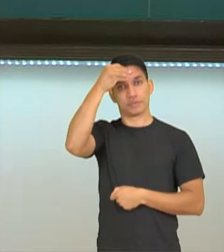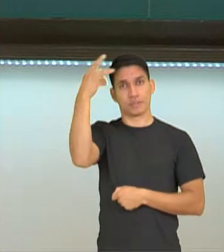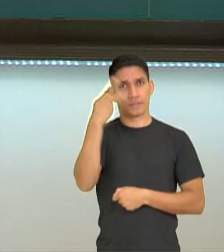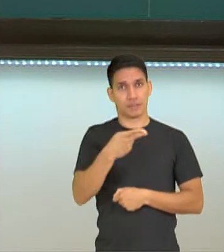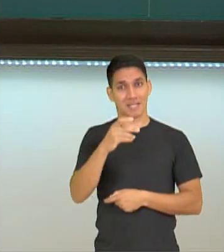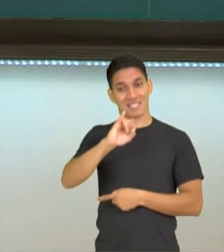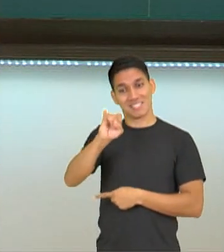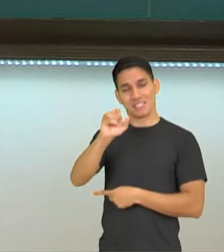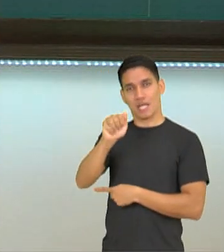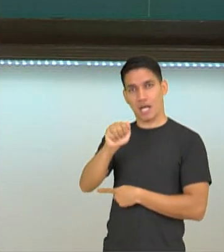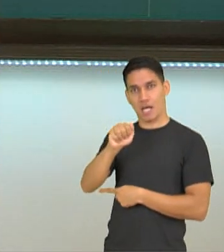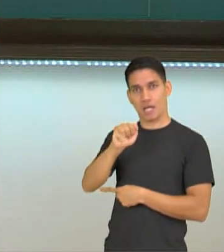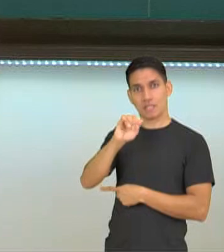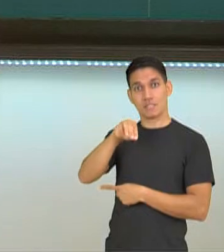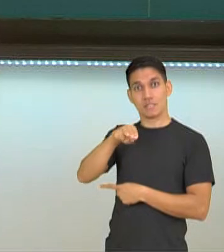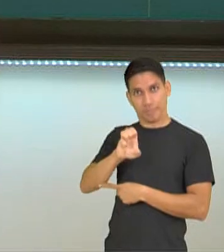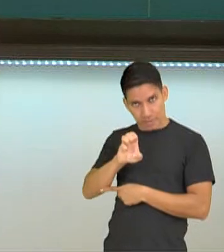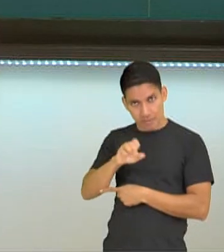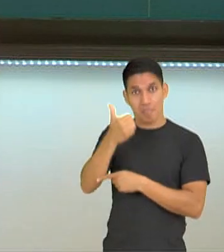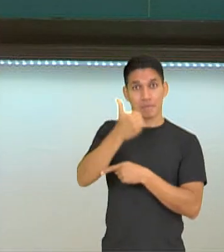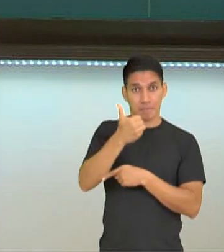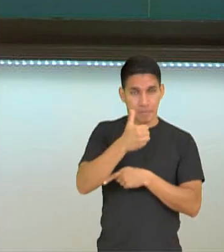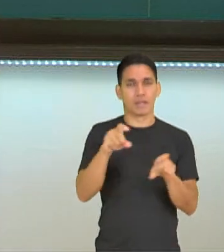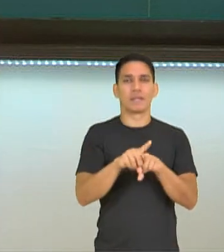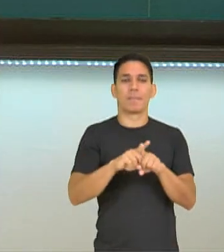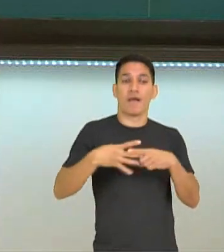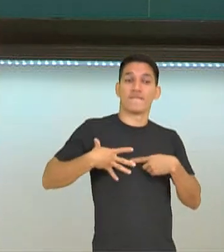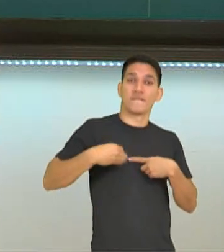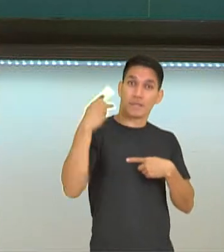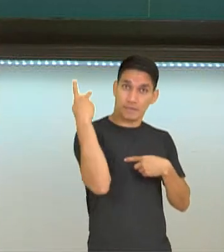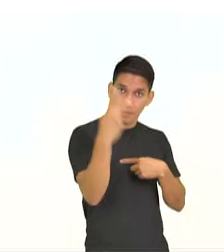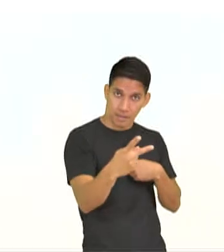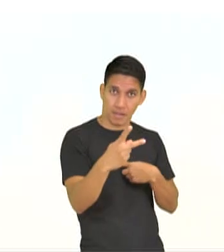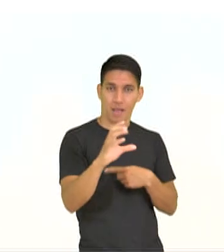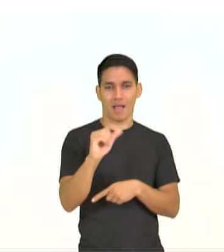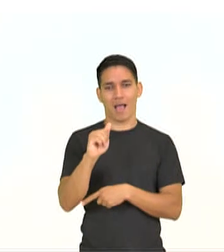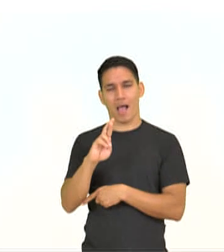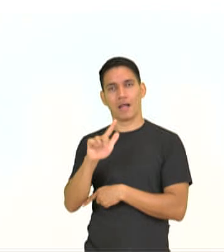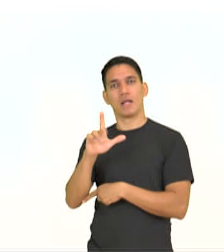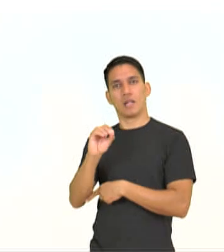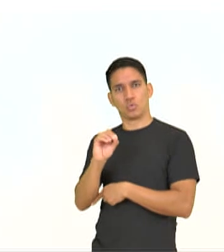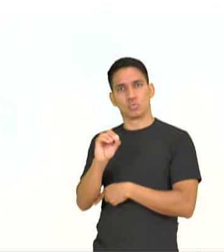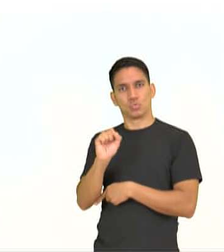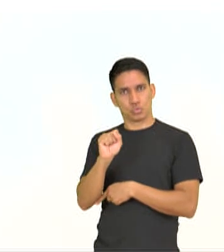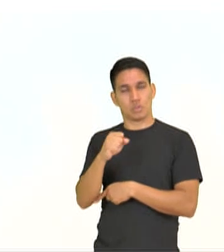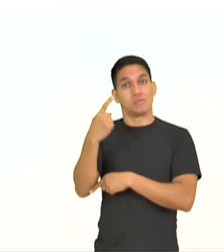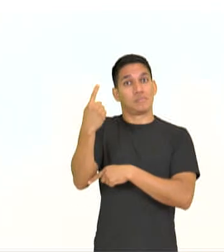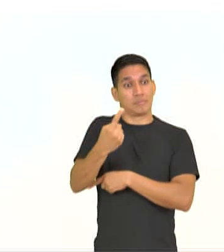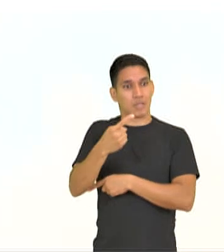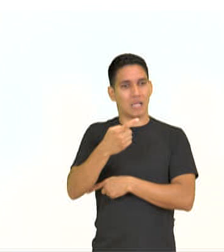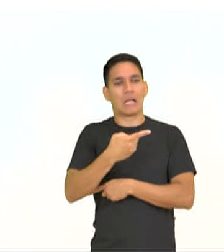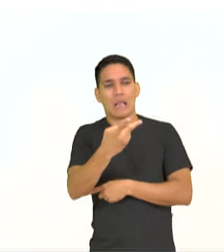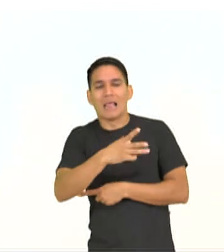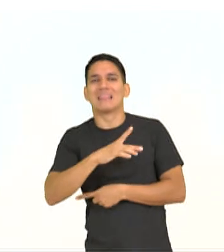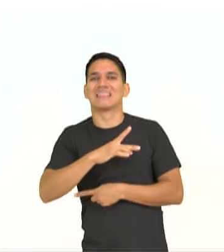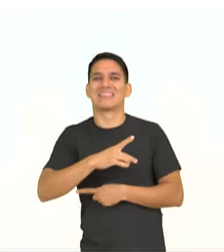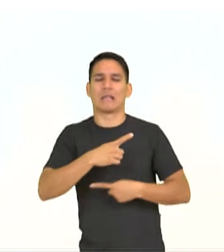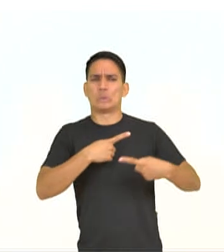após Jaime I, o seu filho sucessor Carlos I. Eles tiveram grandes divergências políticas